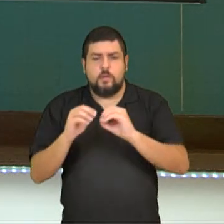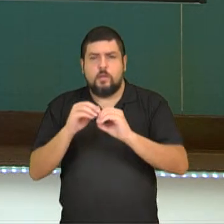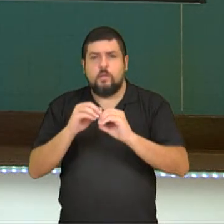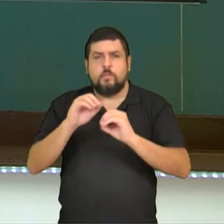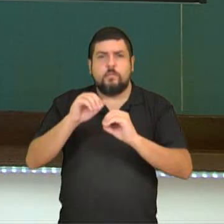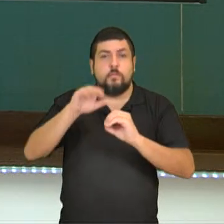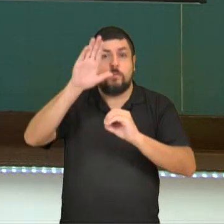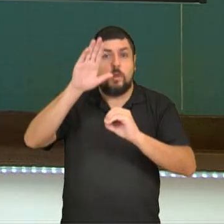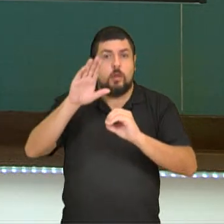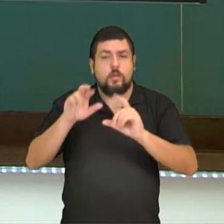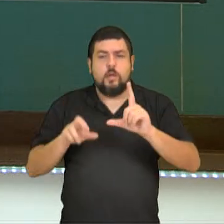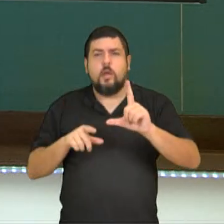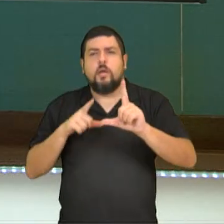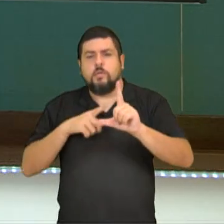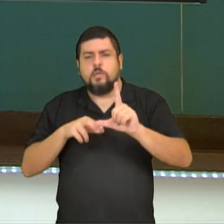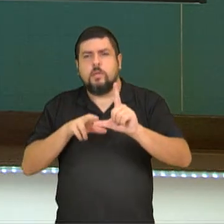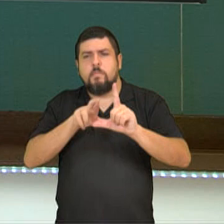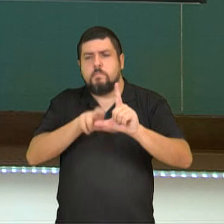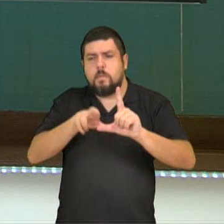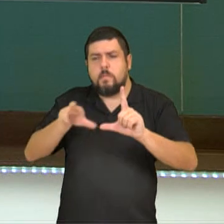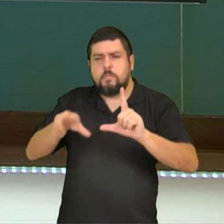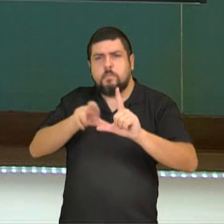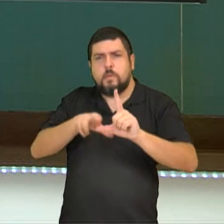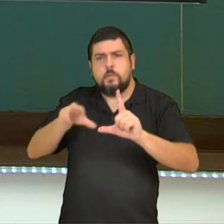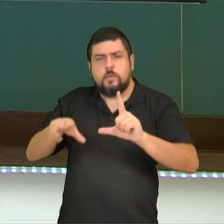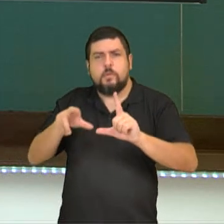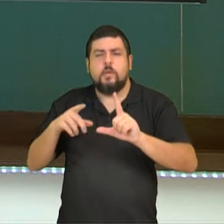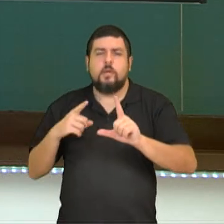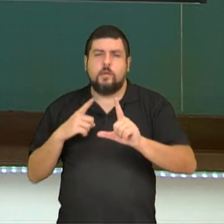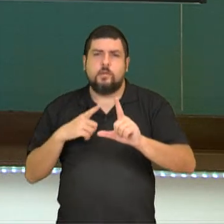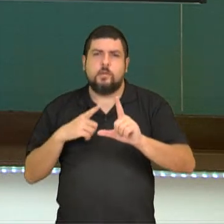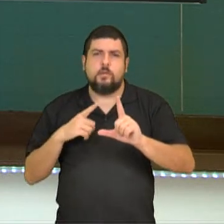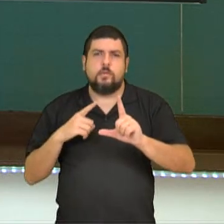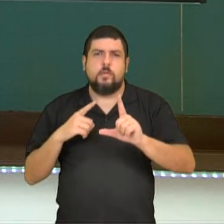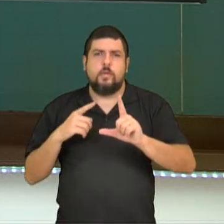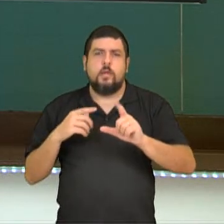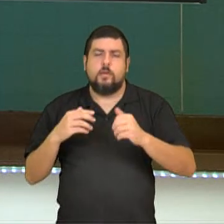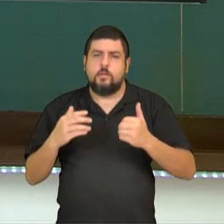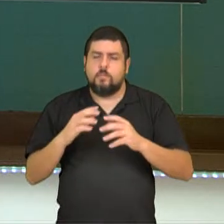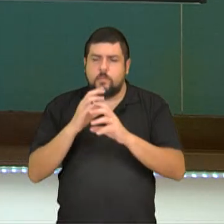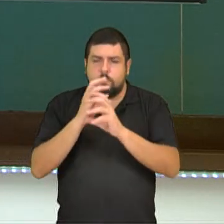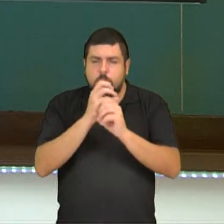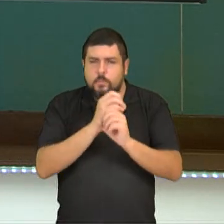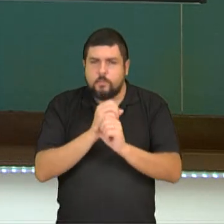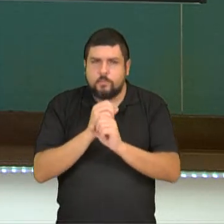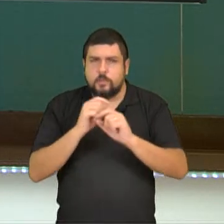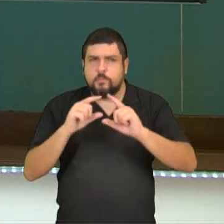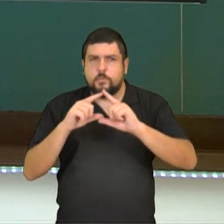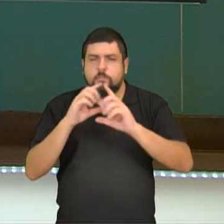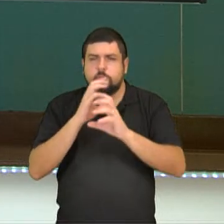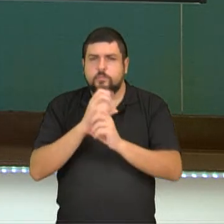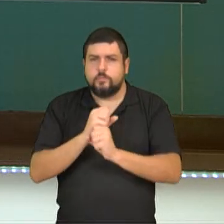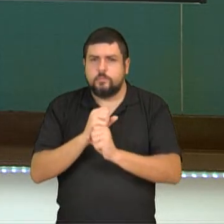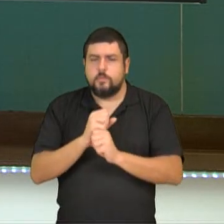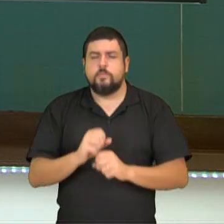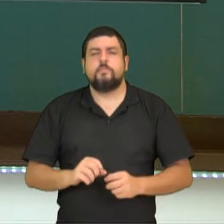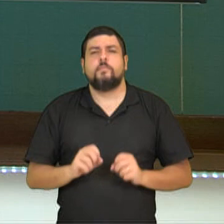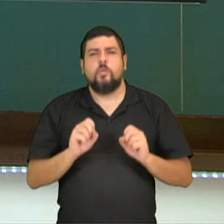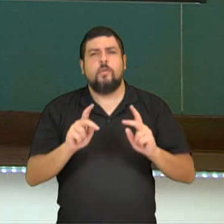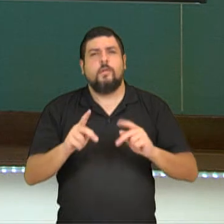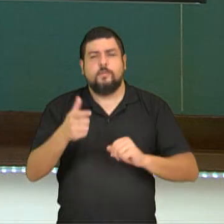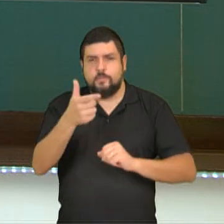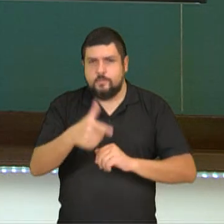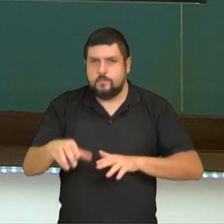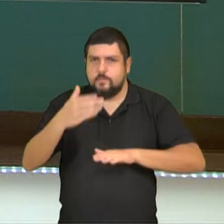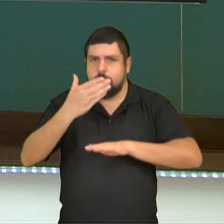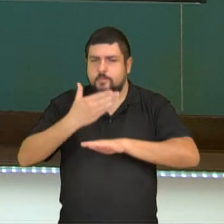diferentes, isso mesmo, tá bom? Então, essa é uma análise que a gente já pode fazer quando calcula o delta, tá? Então, bora praticar mais um pouquinho?